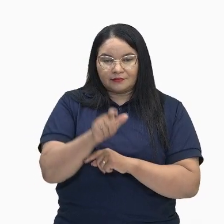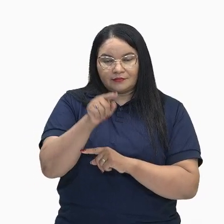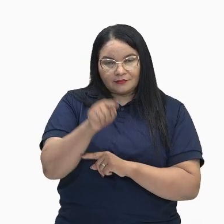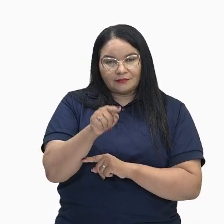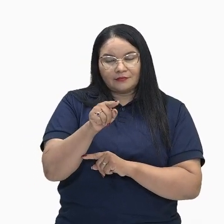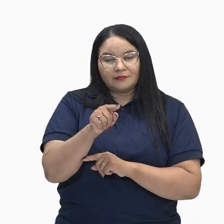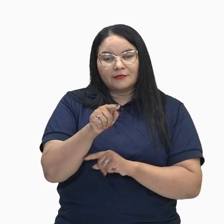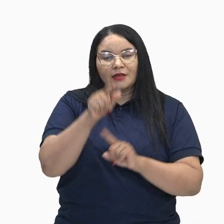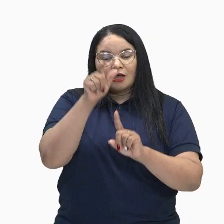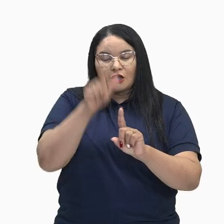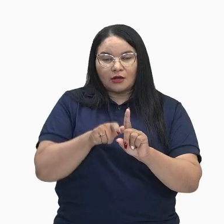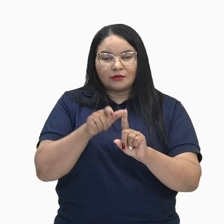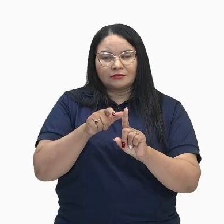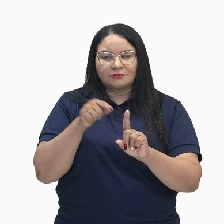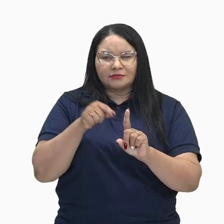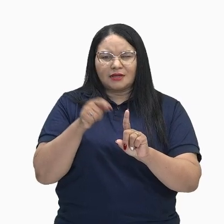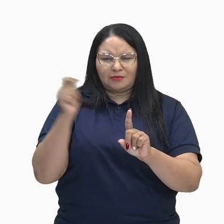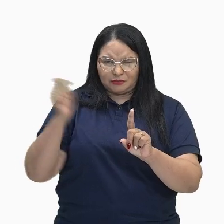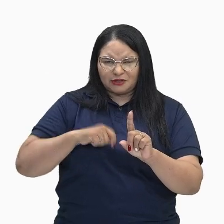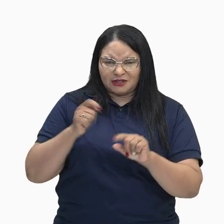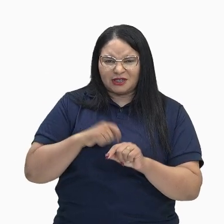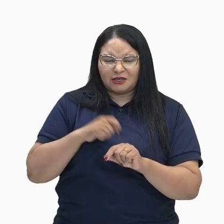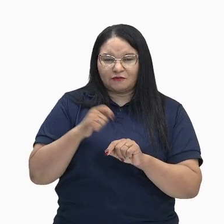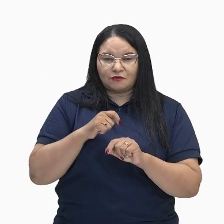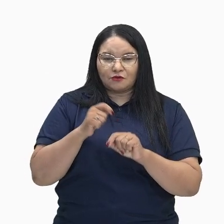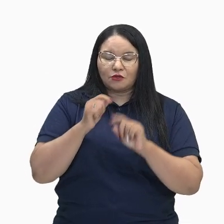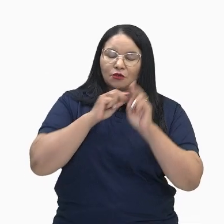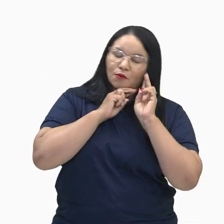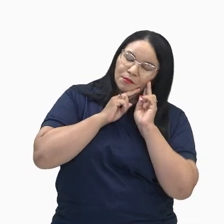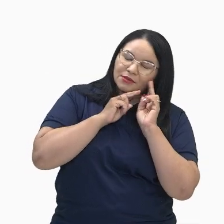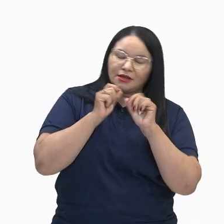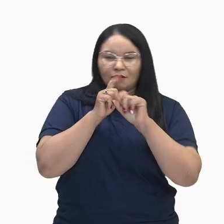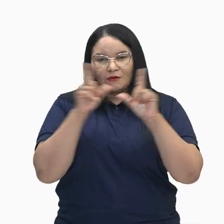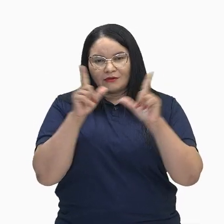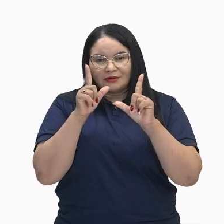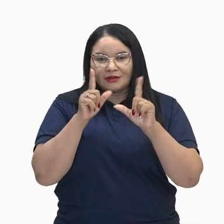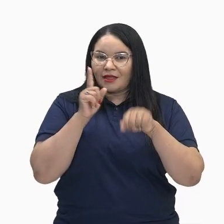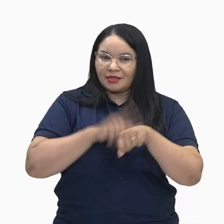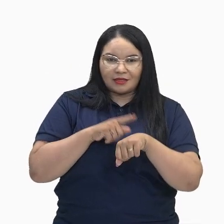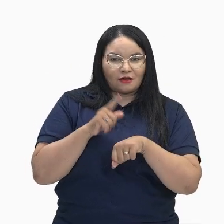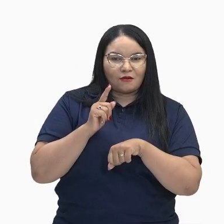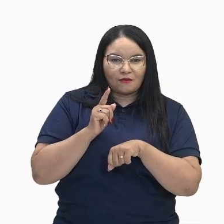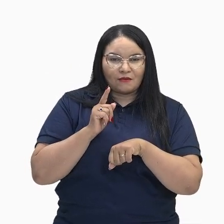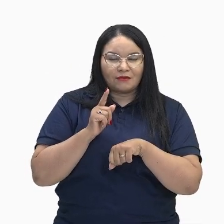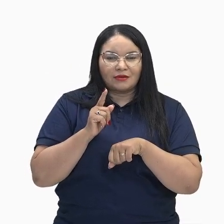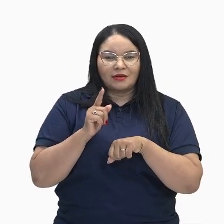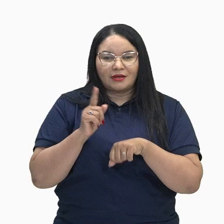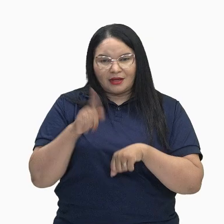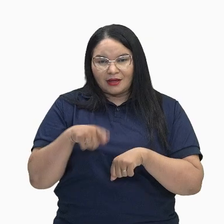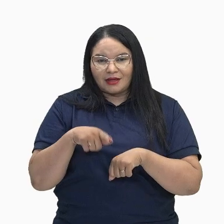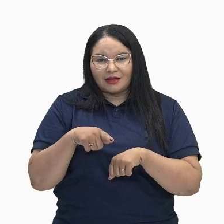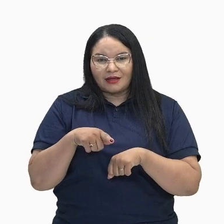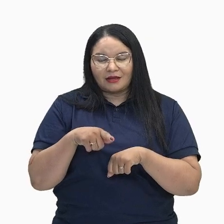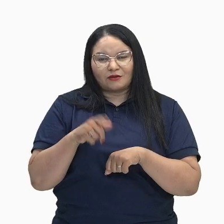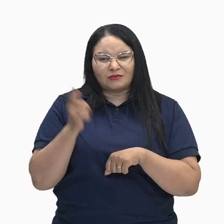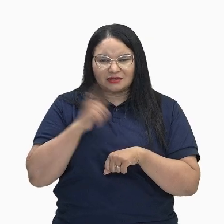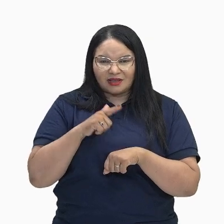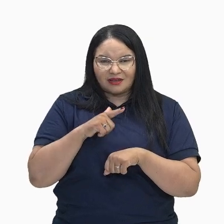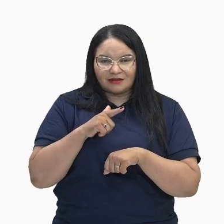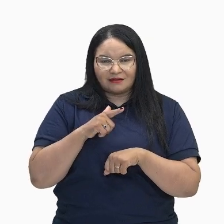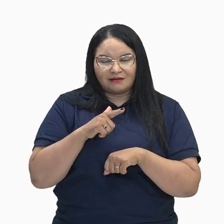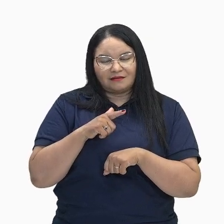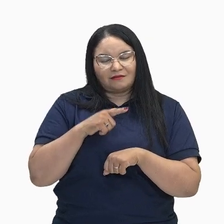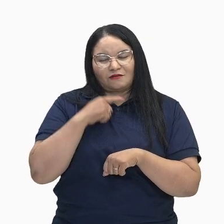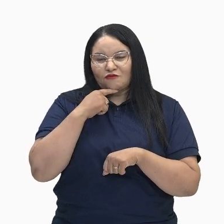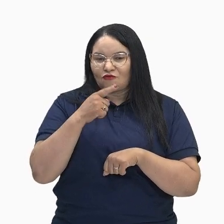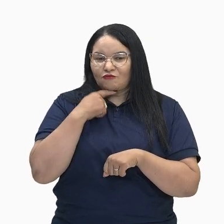Marcelo. É possível o Marcelo dormir e acordar ao mesmo tempo? Estar dormindo e acordado ao mesmo tempo? É uma